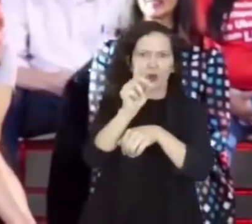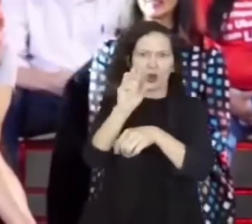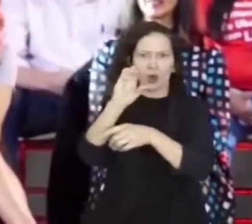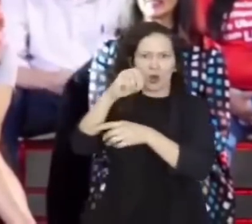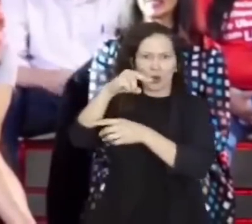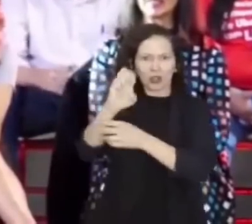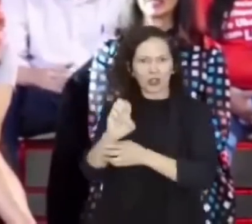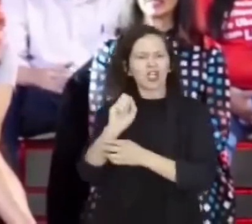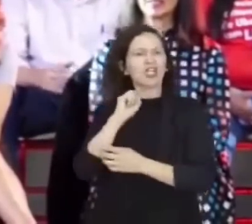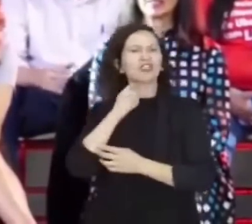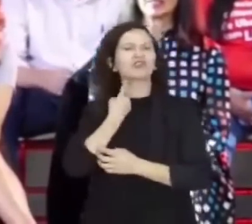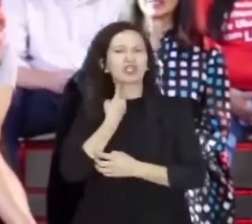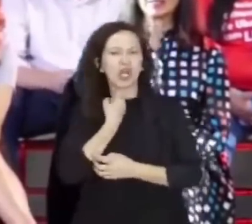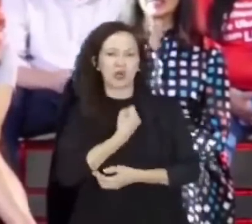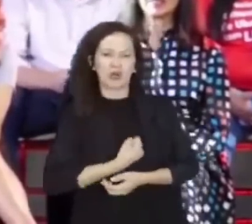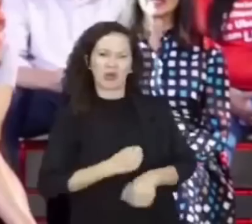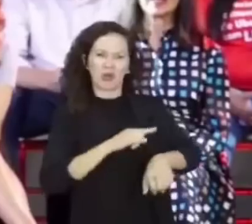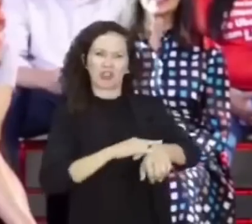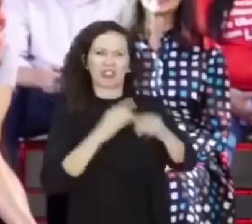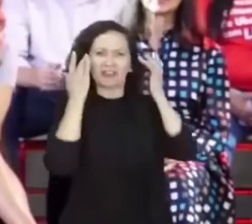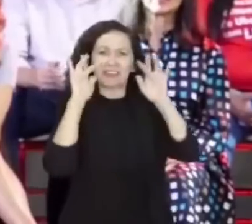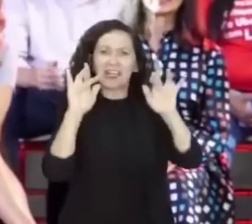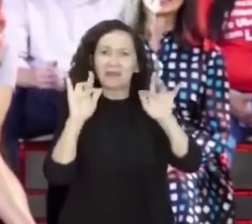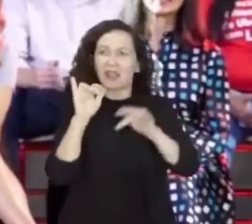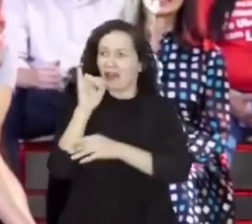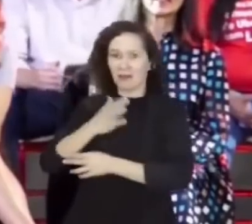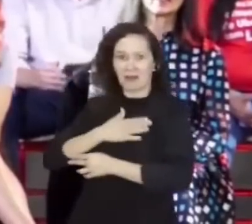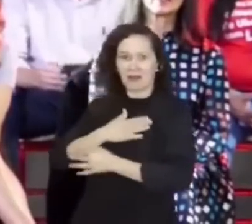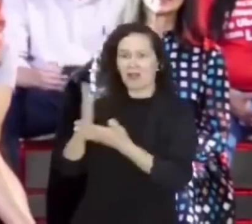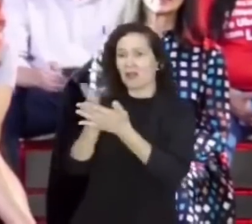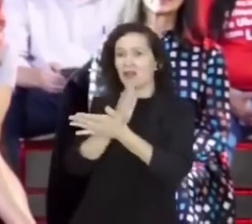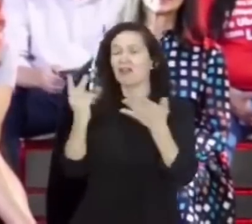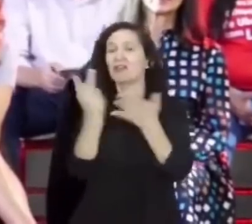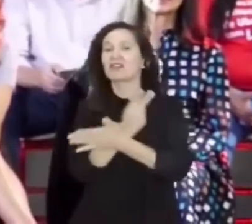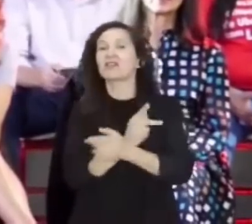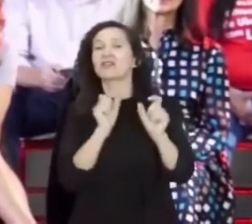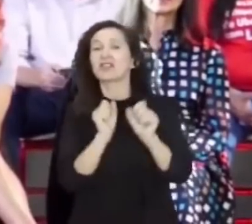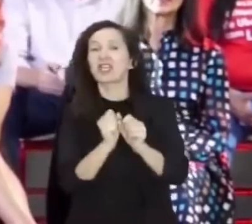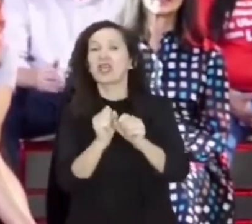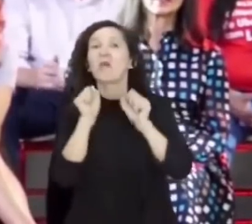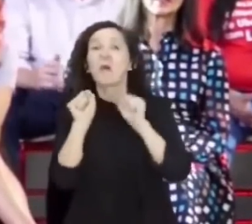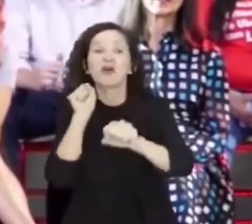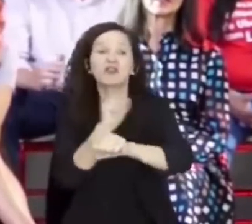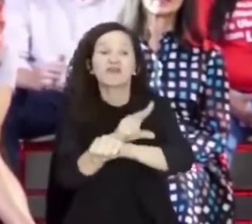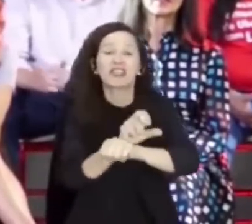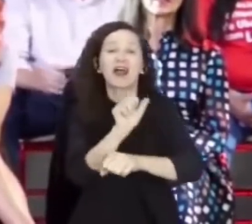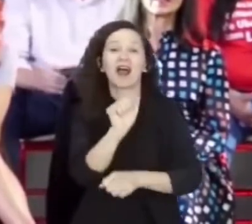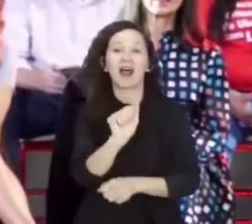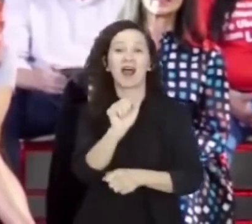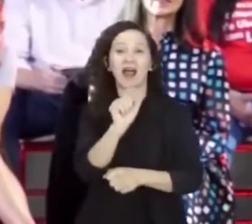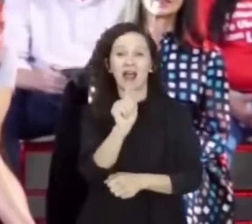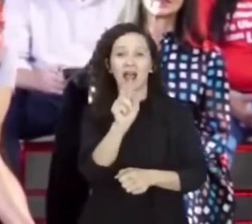sabe se é sujeira, Calil, porque me disseram que talvez tenha sido agrotóxico. É importante, se alguém